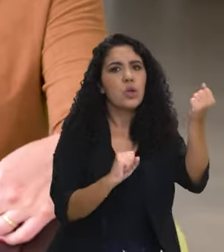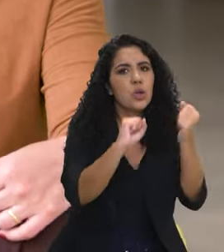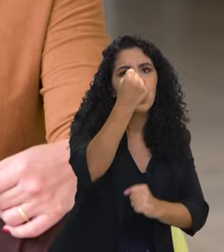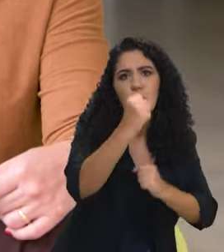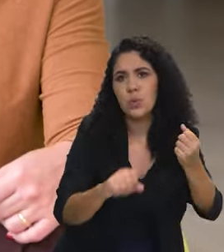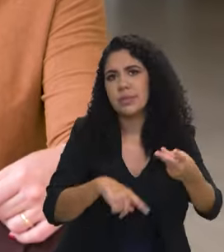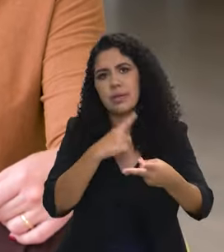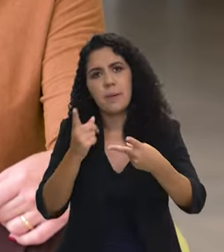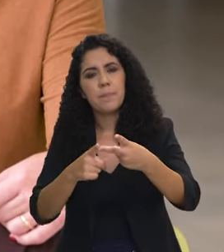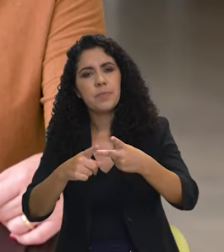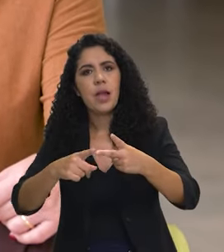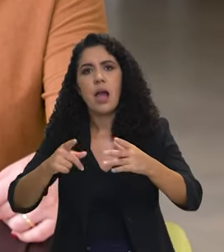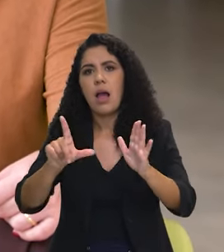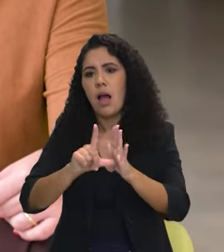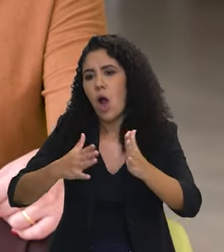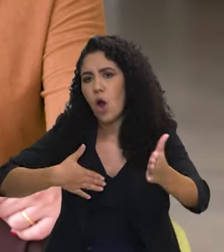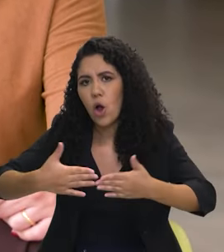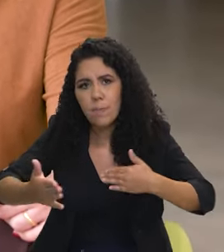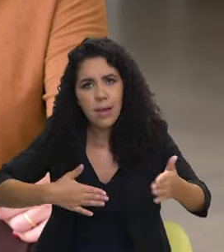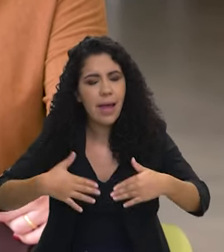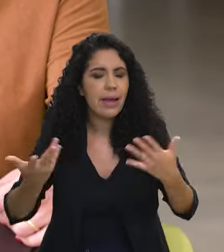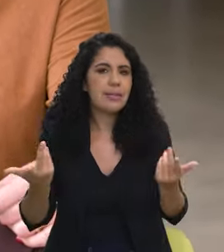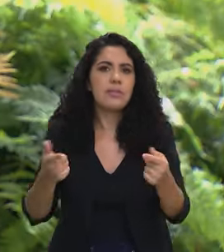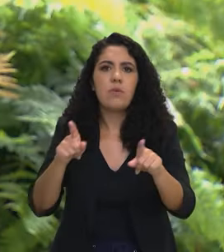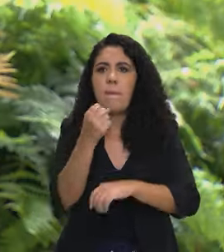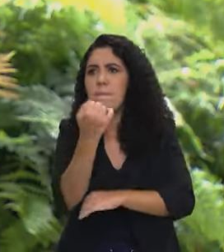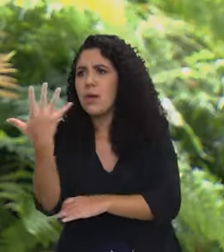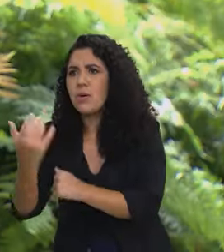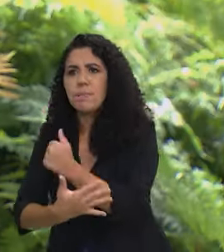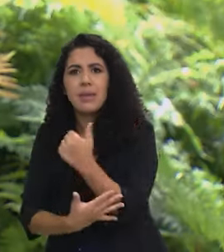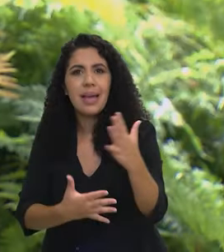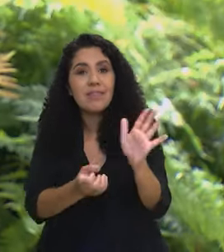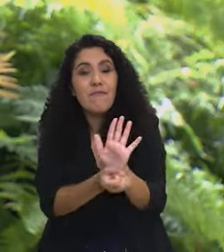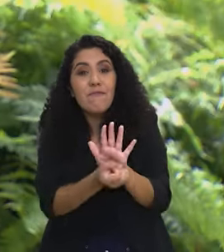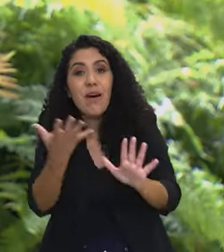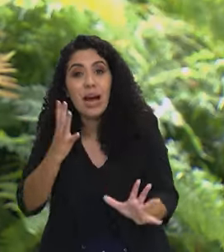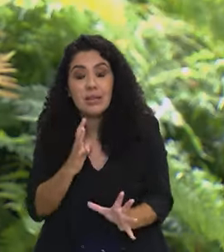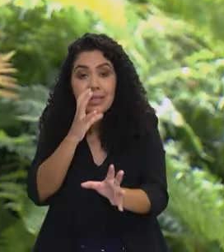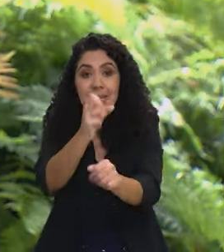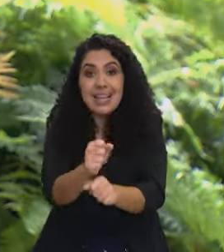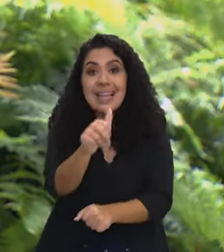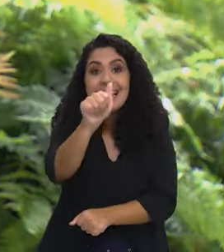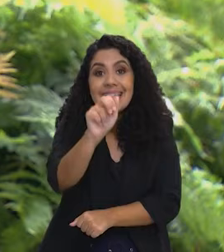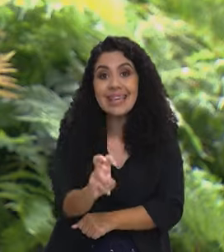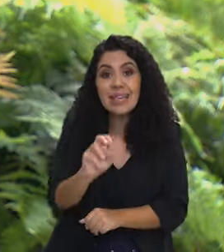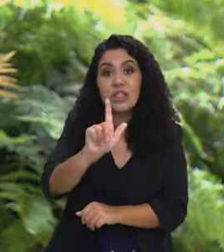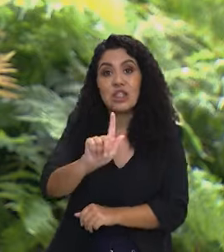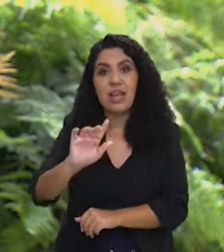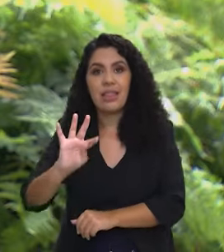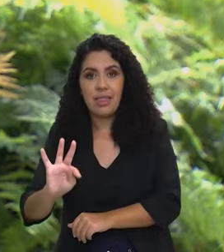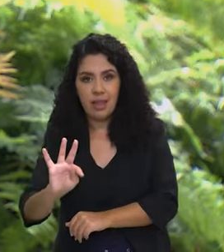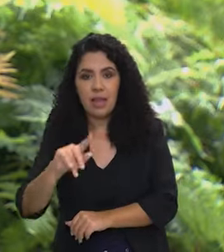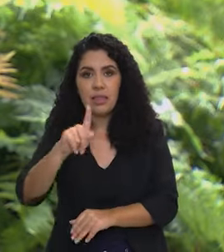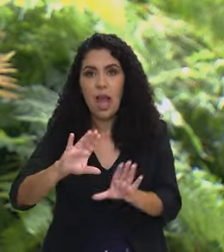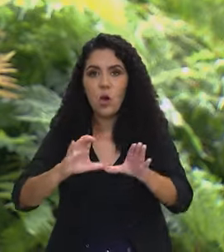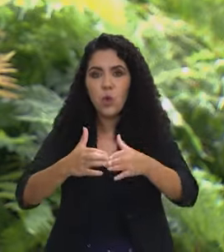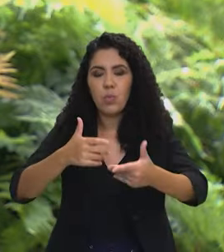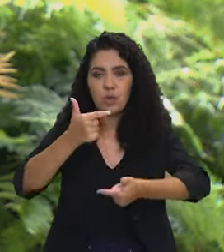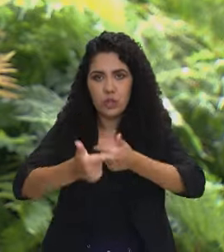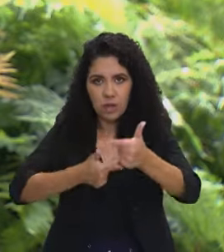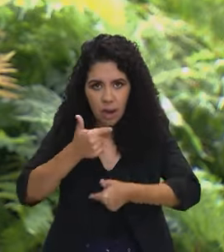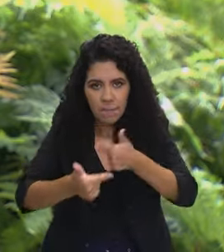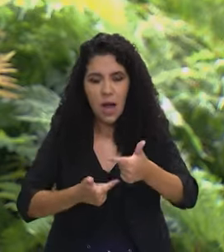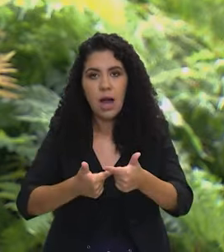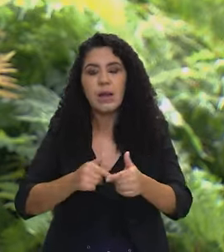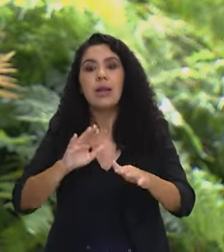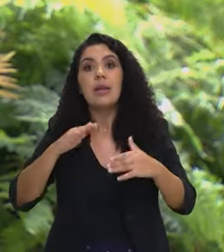indústria, comércio, meio ambiente, enfim, uma série de temas. São 15 grupos de trabalho.